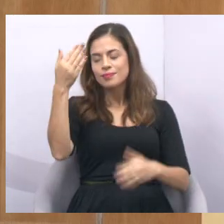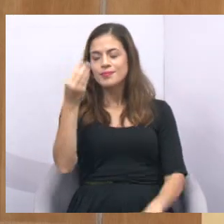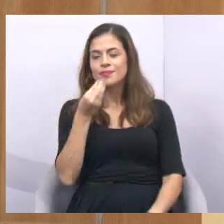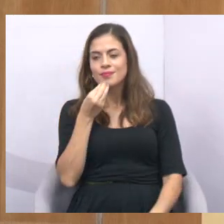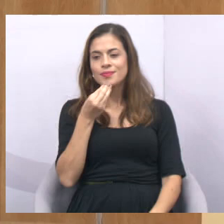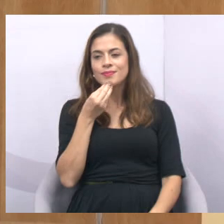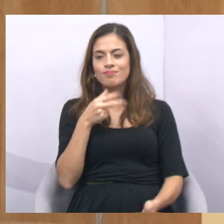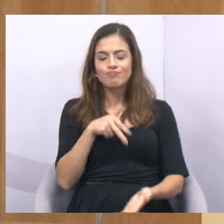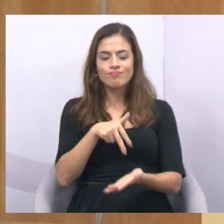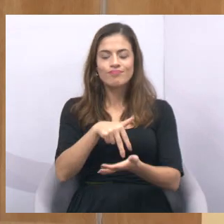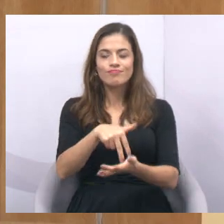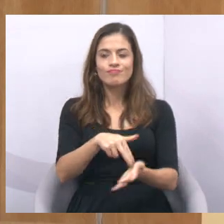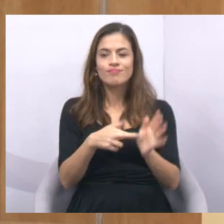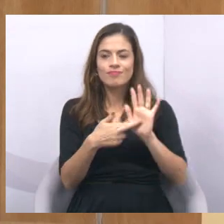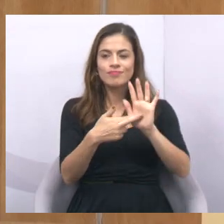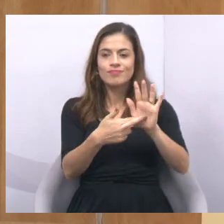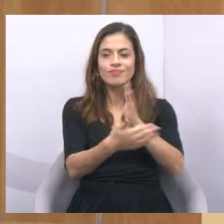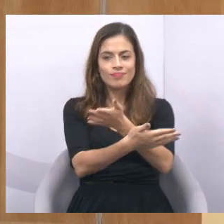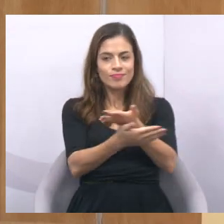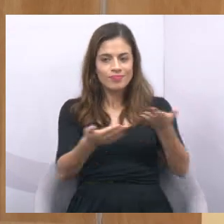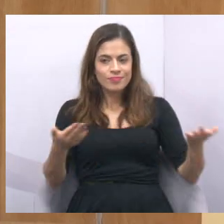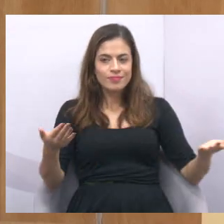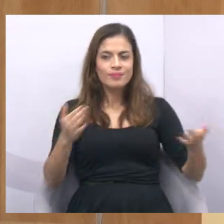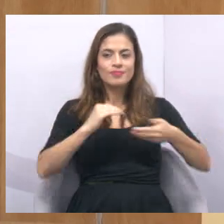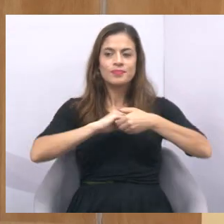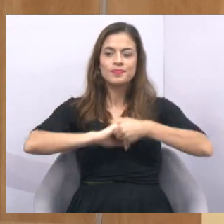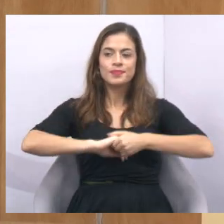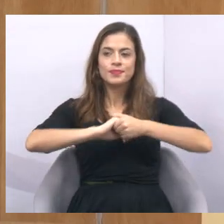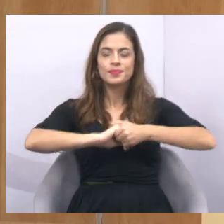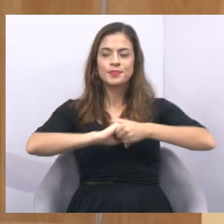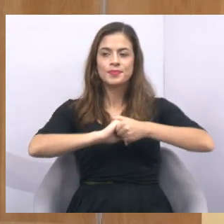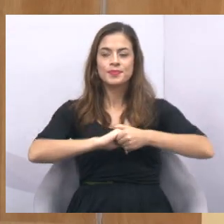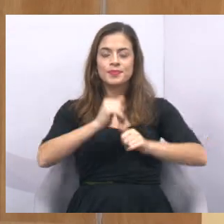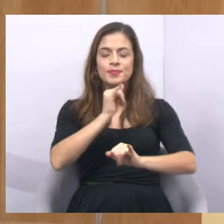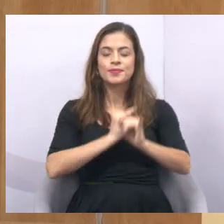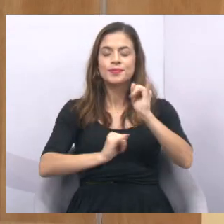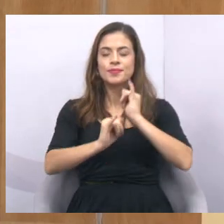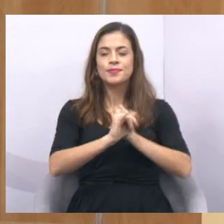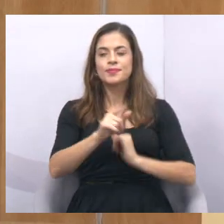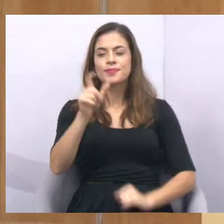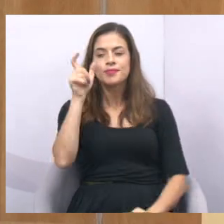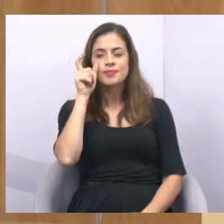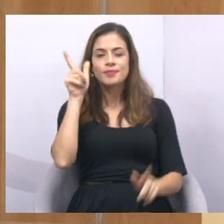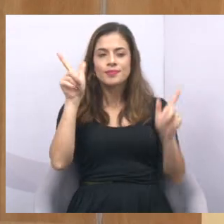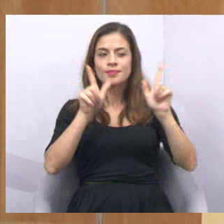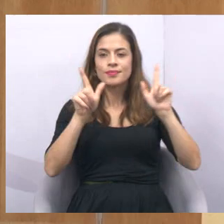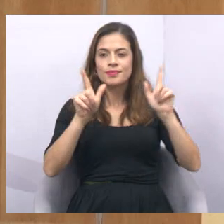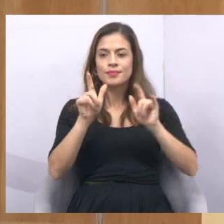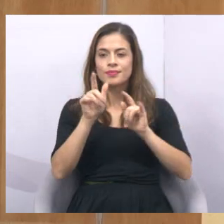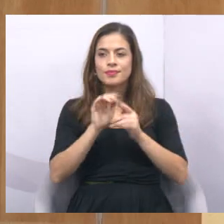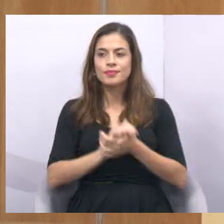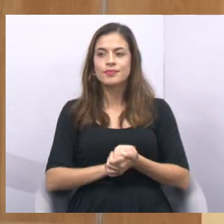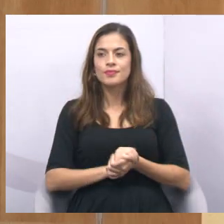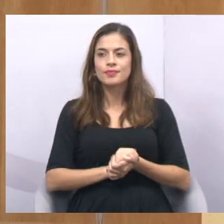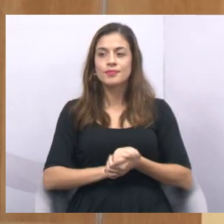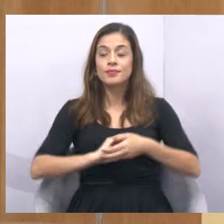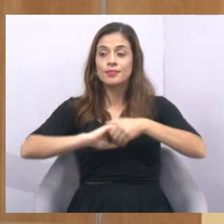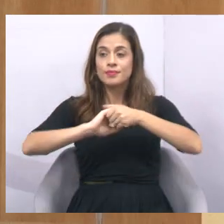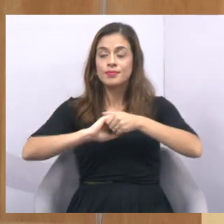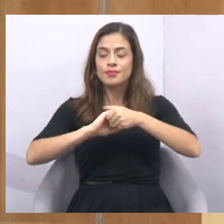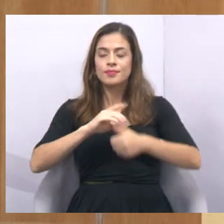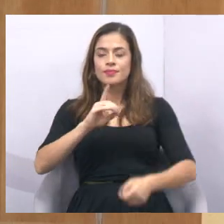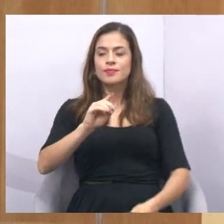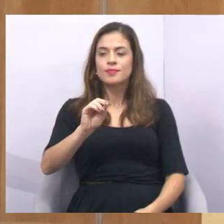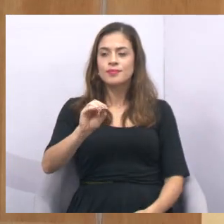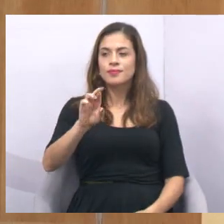oportunidade de estar subindo aqui, representando vocês, cumprimentar os internautas, telespectadores, cumprimentar na pessoa do Dori,